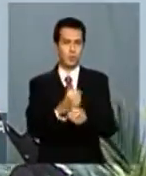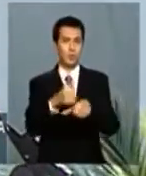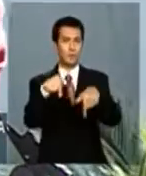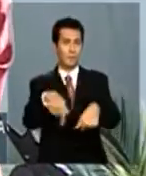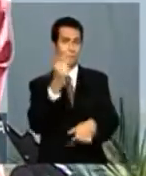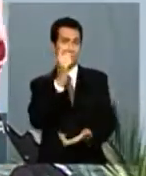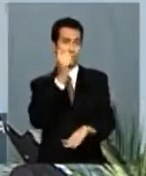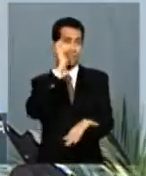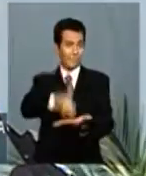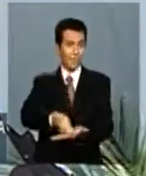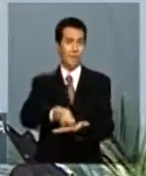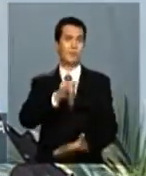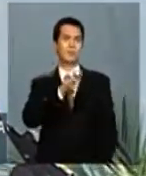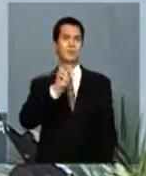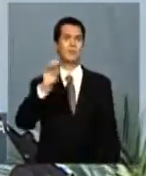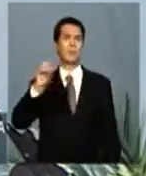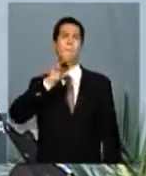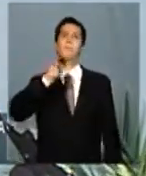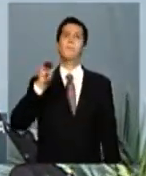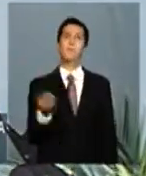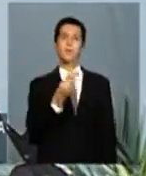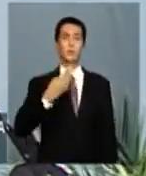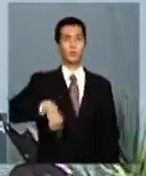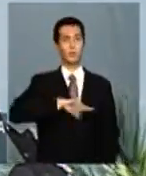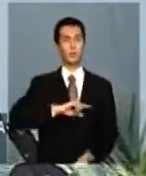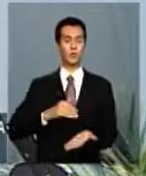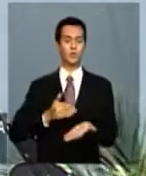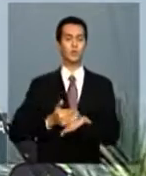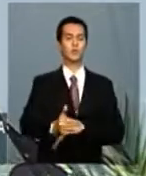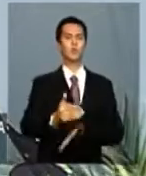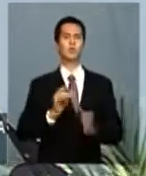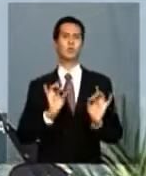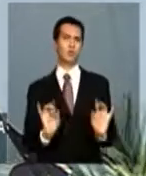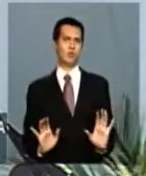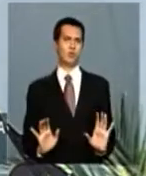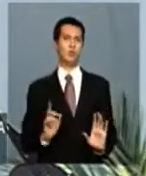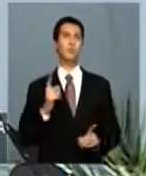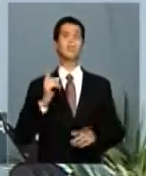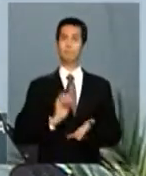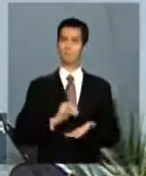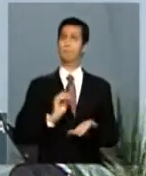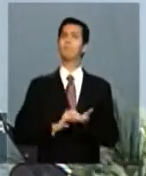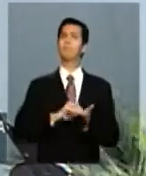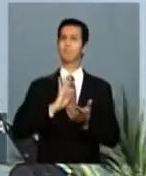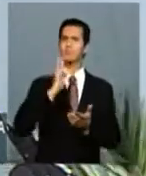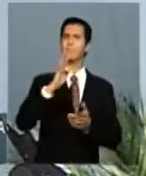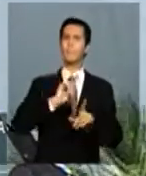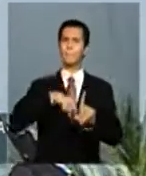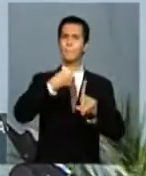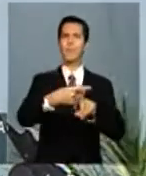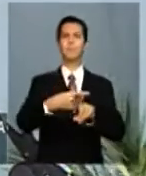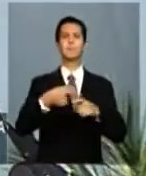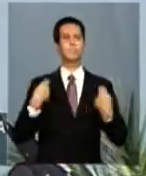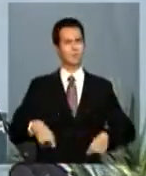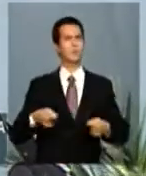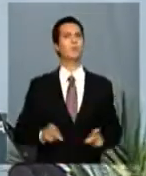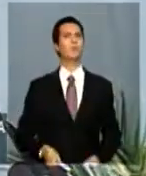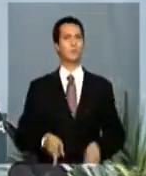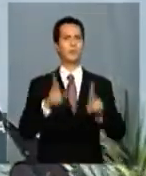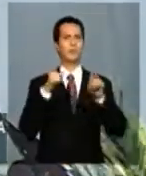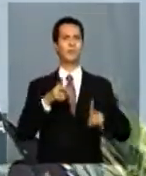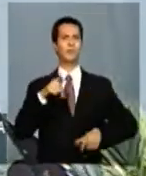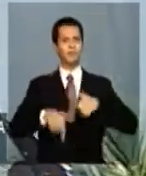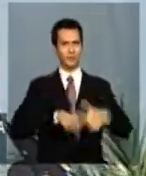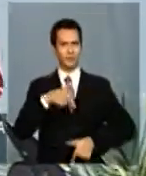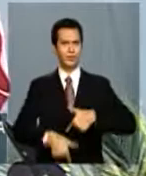milhões, nós estamos dando só um passo, porque é fundamental que aqui se continue esse processo,